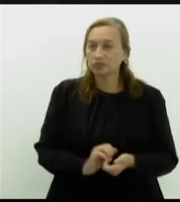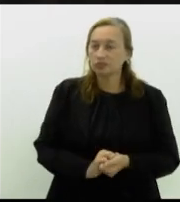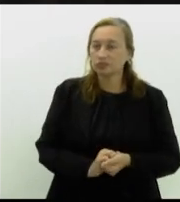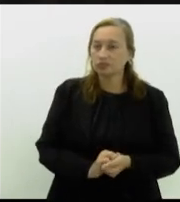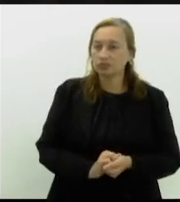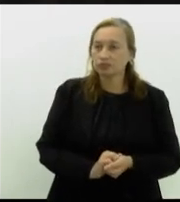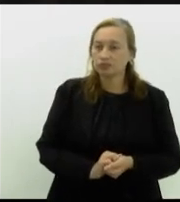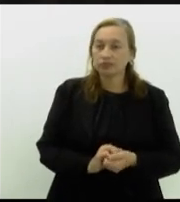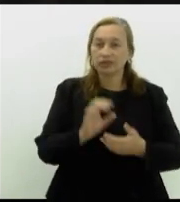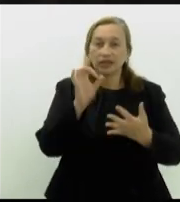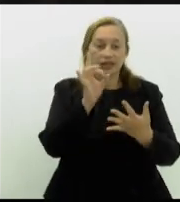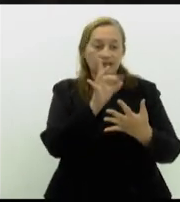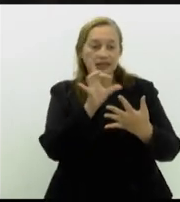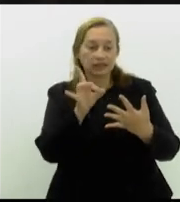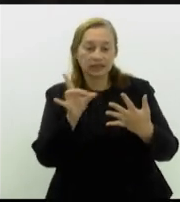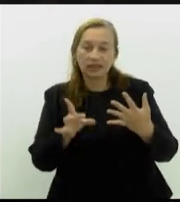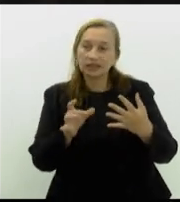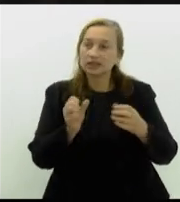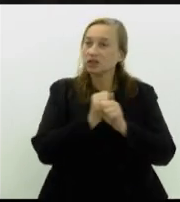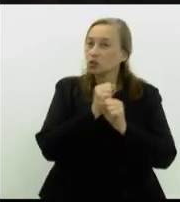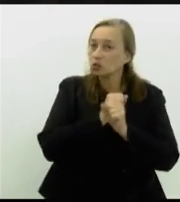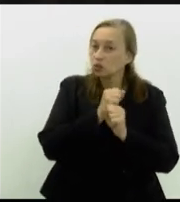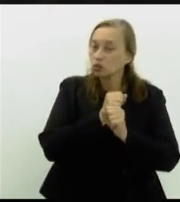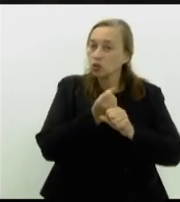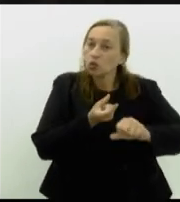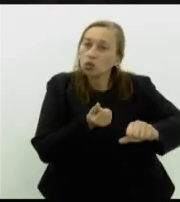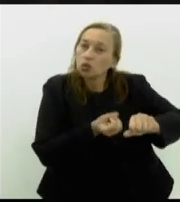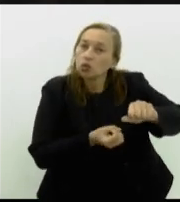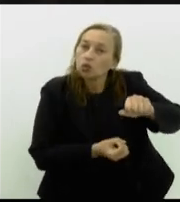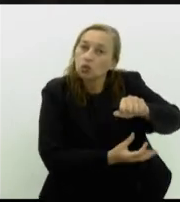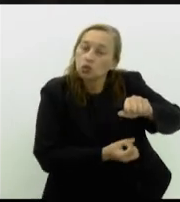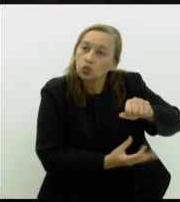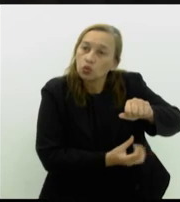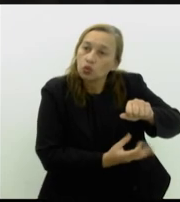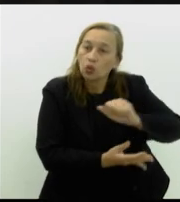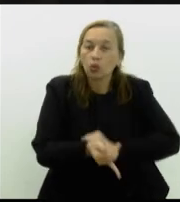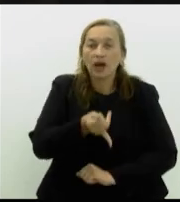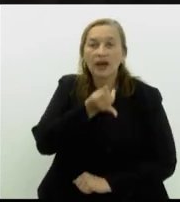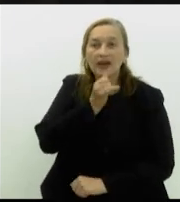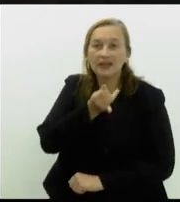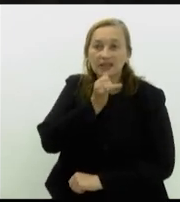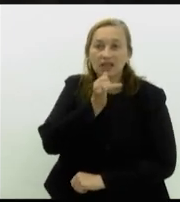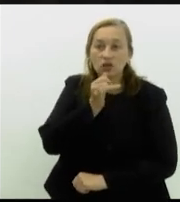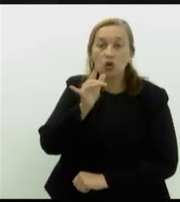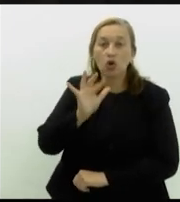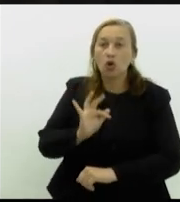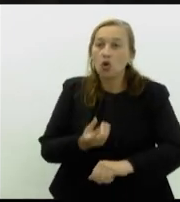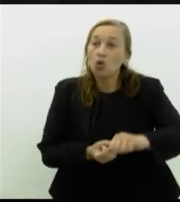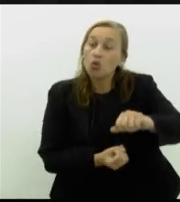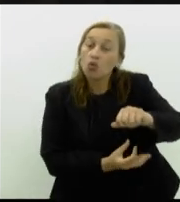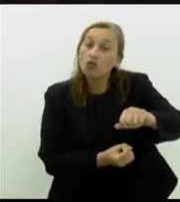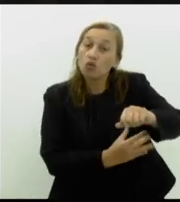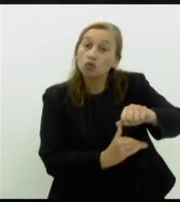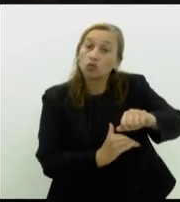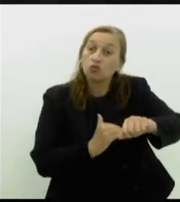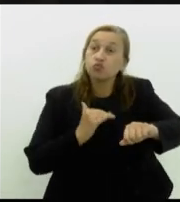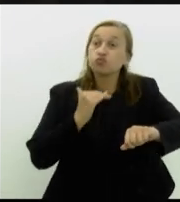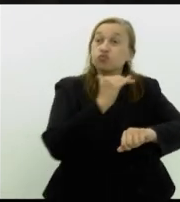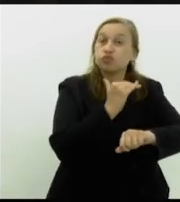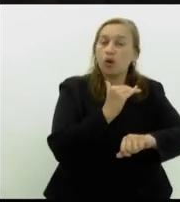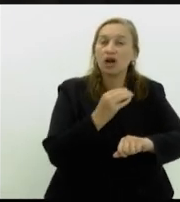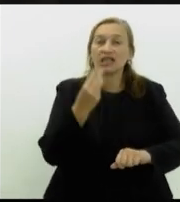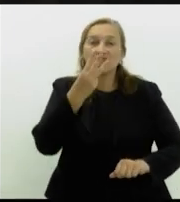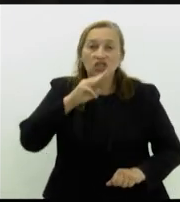ano, sobra desses fundos, por exemplo, do Fundo Soberano, tem lá